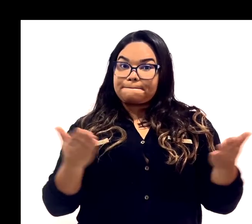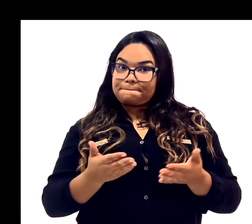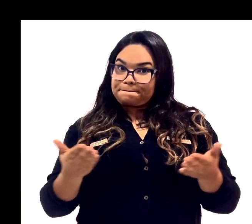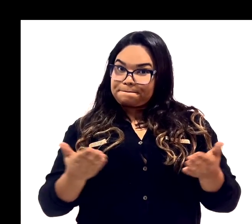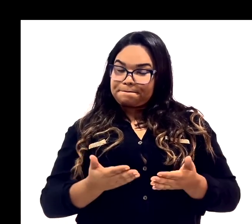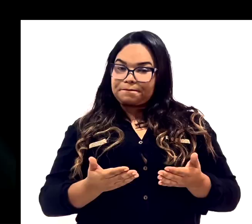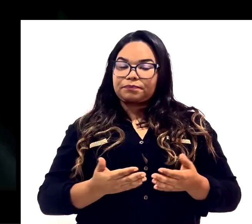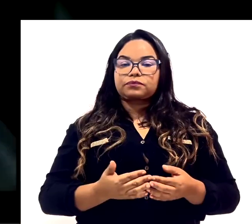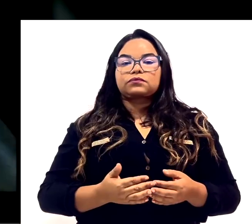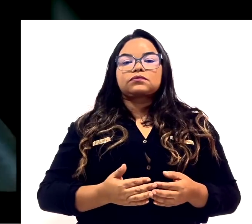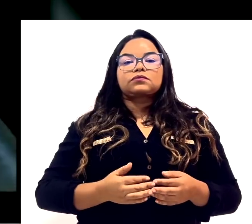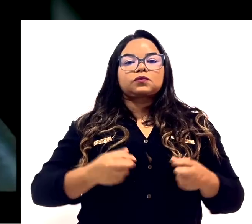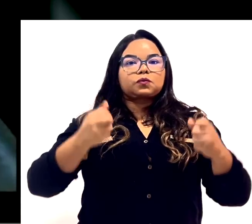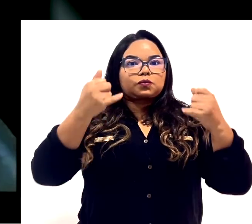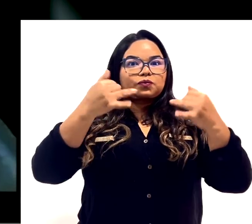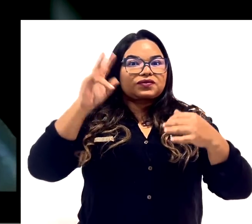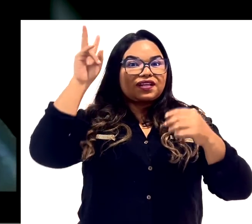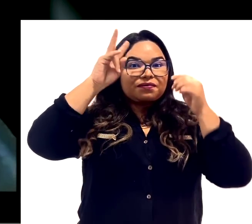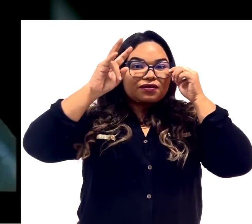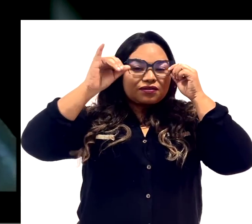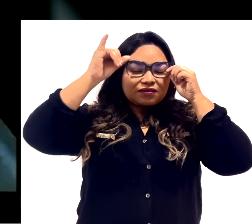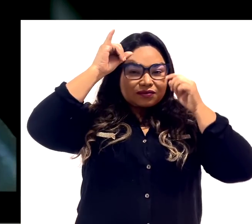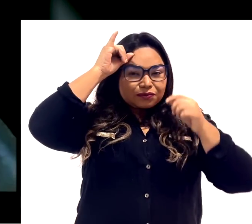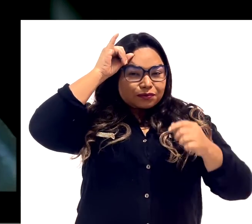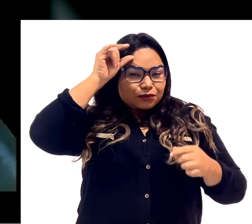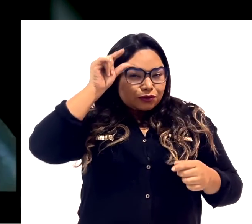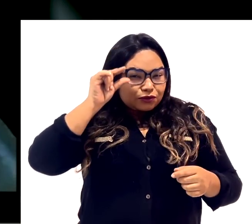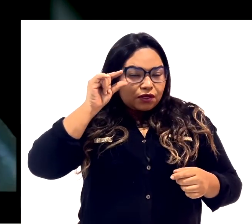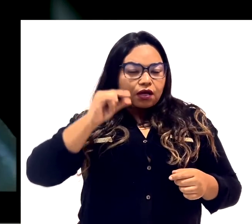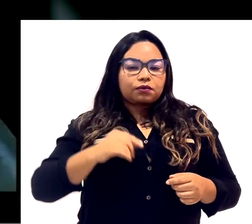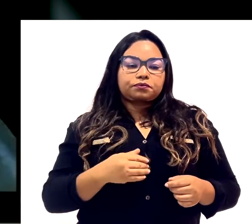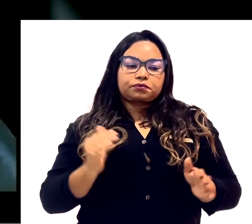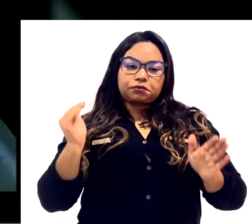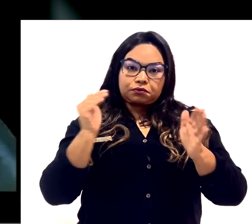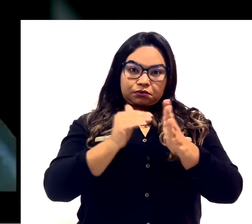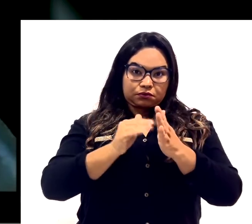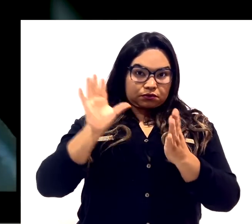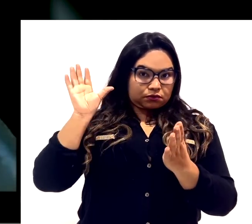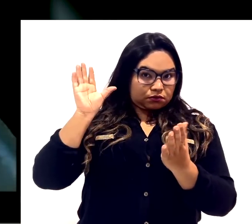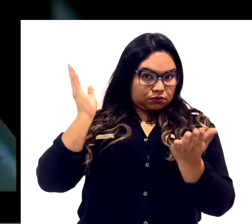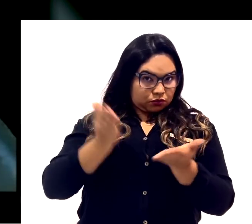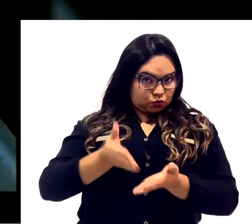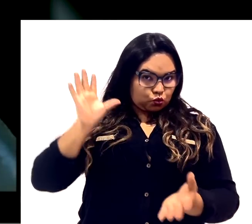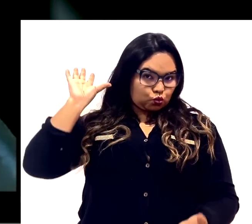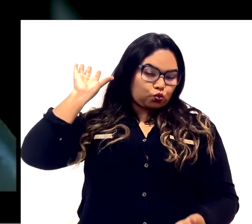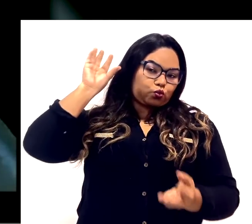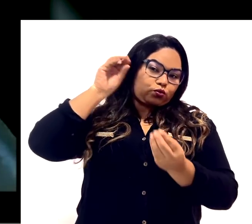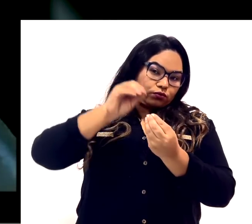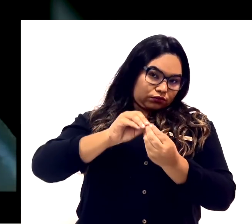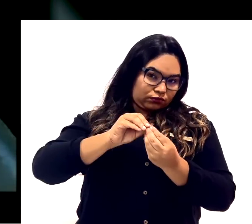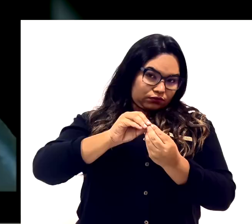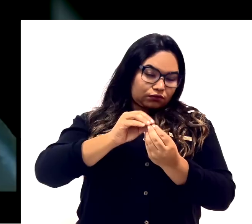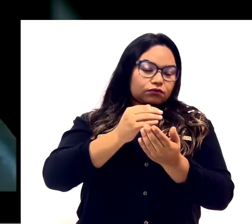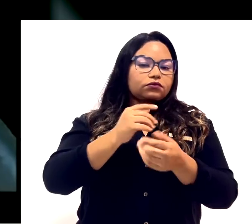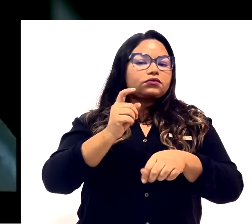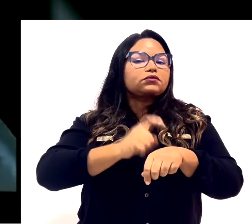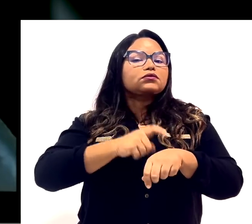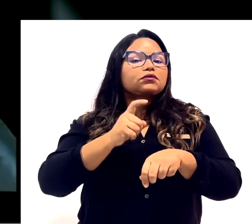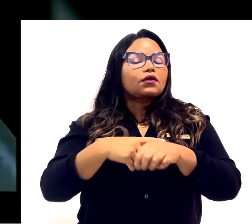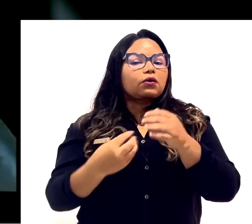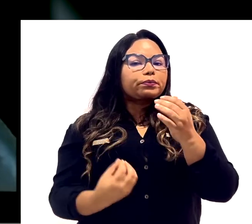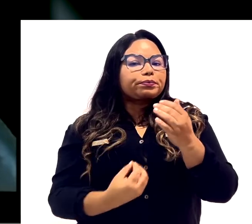Vamos falar agora acerca do poder deste chifre pequeno. Aprendemos até agora que ele se levanta